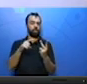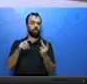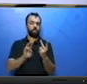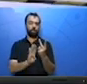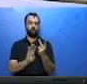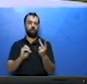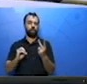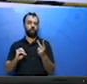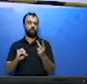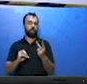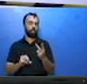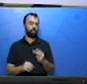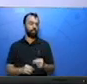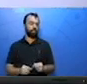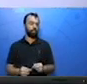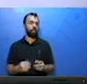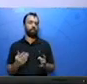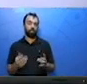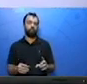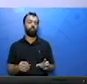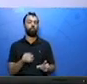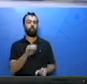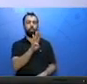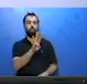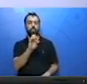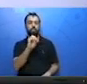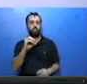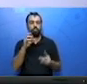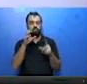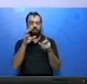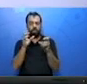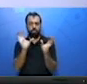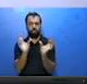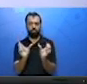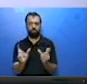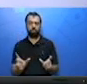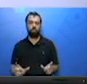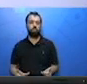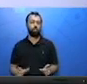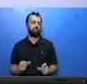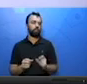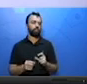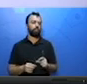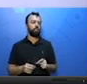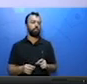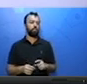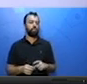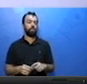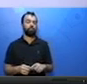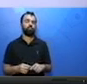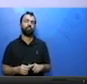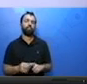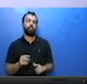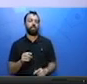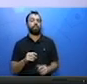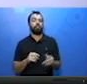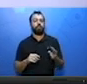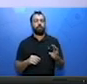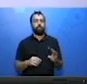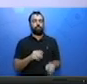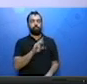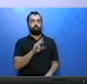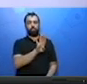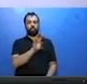vai dar 40. Então vou fatorar. Como ele é par, escolho 2. 40 dividido por 2,